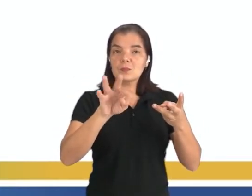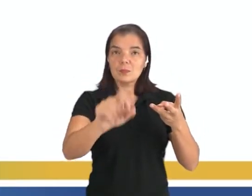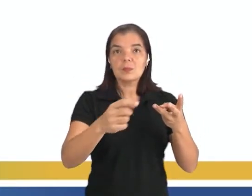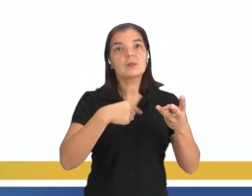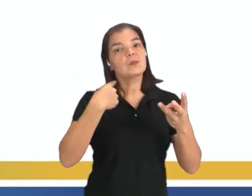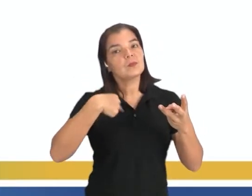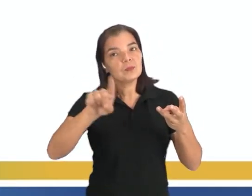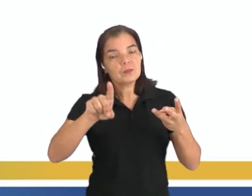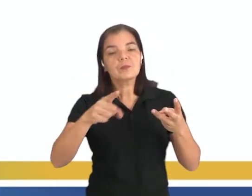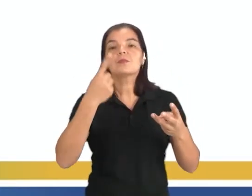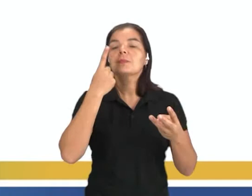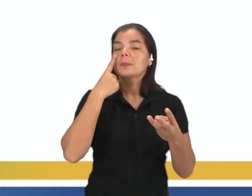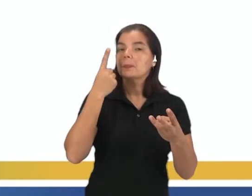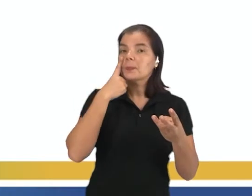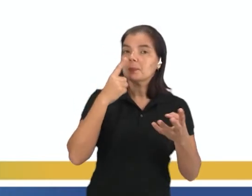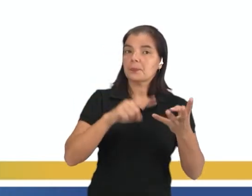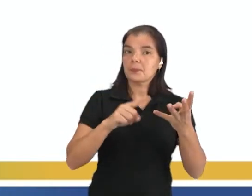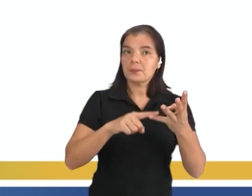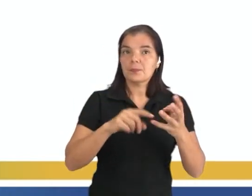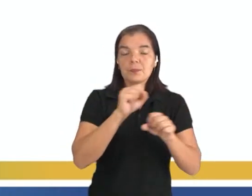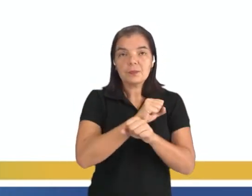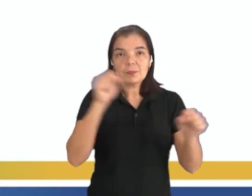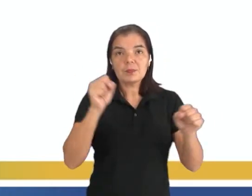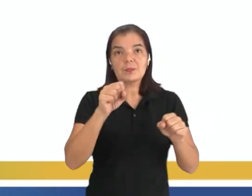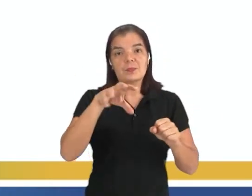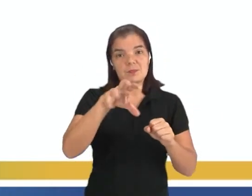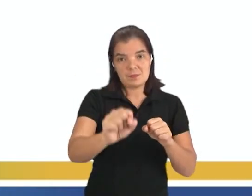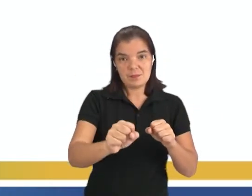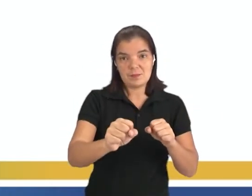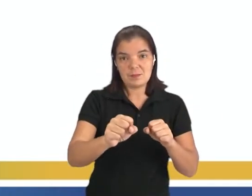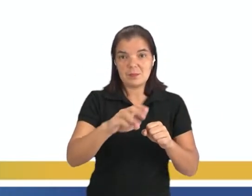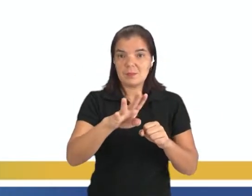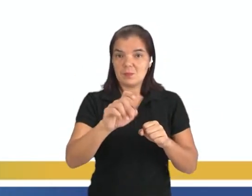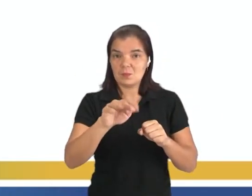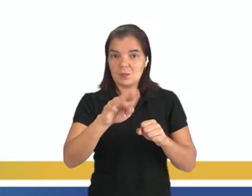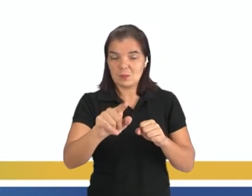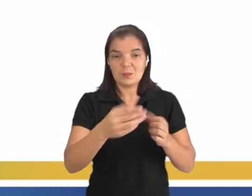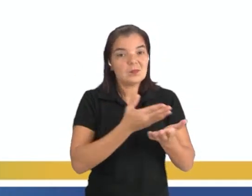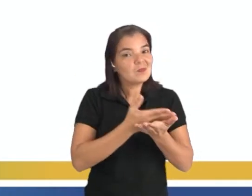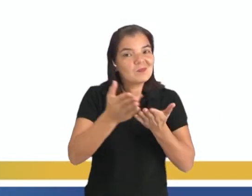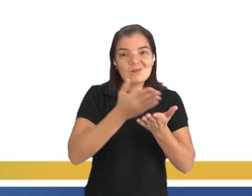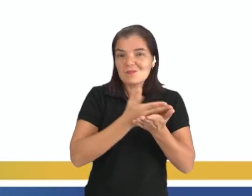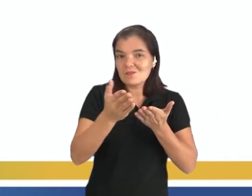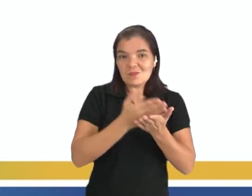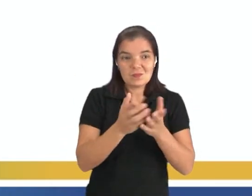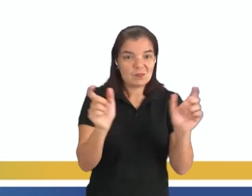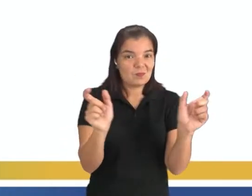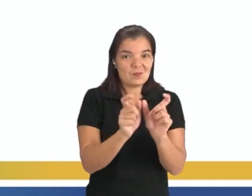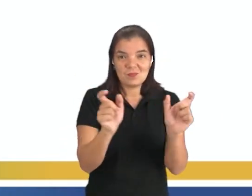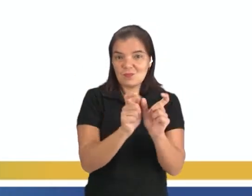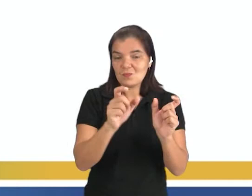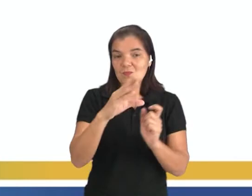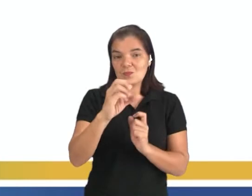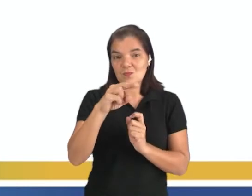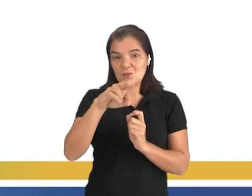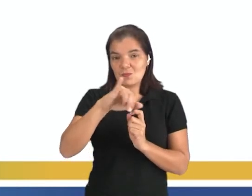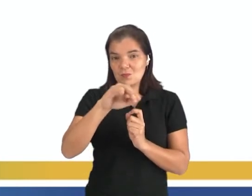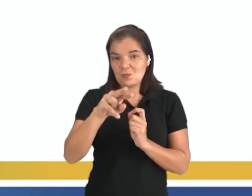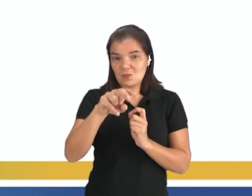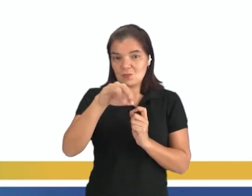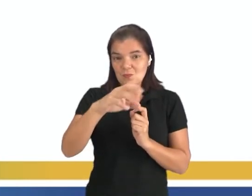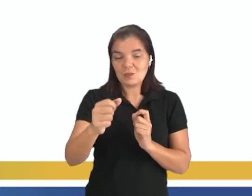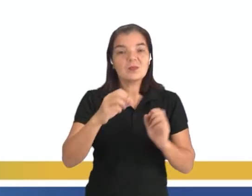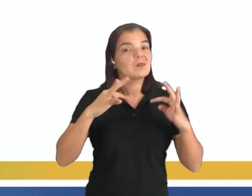fui. Observem que amanheceu, peguei e botei não são iniciados por conjunções. É diretamente a